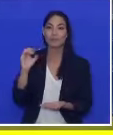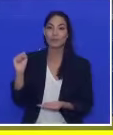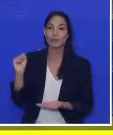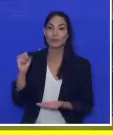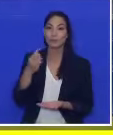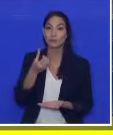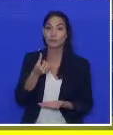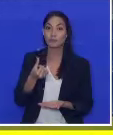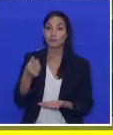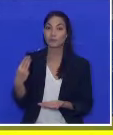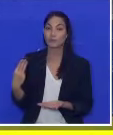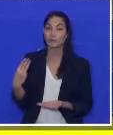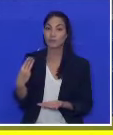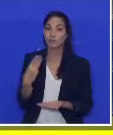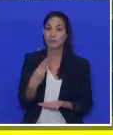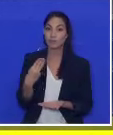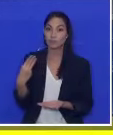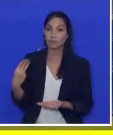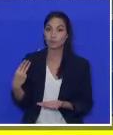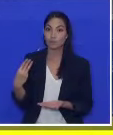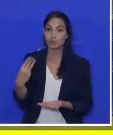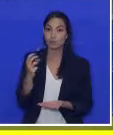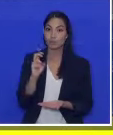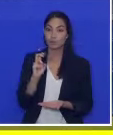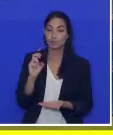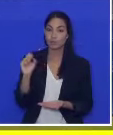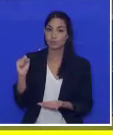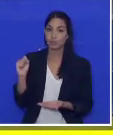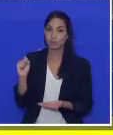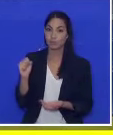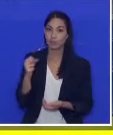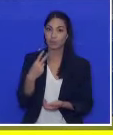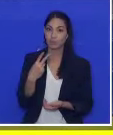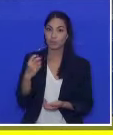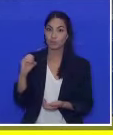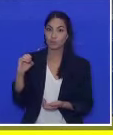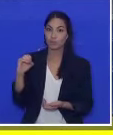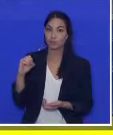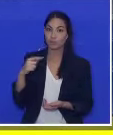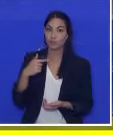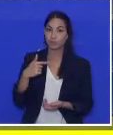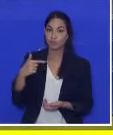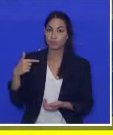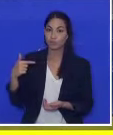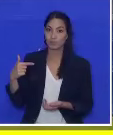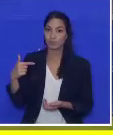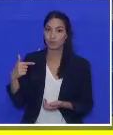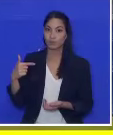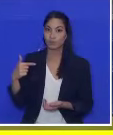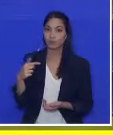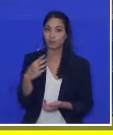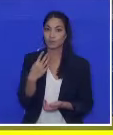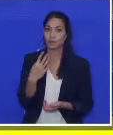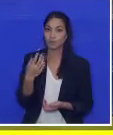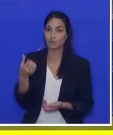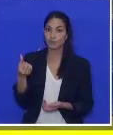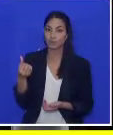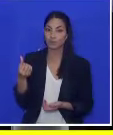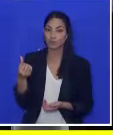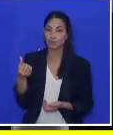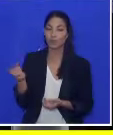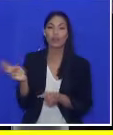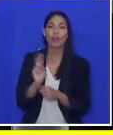08, 63, 33, 58, 20, 77 e